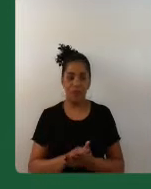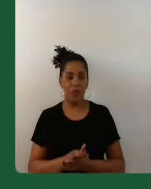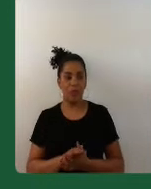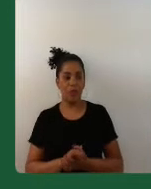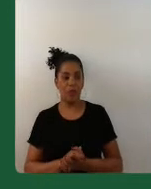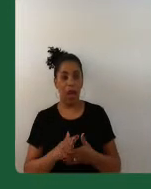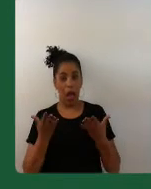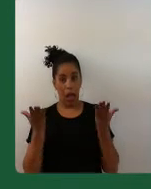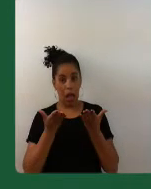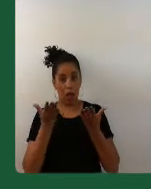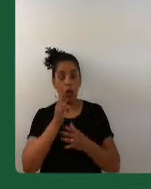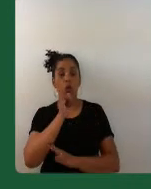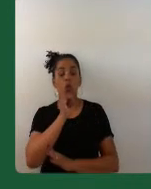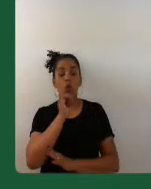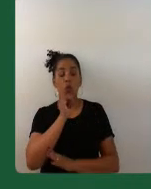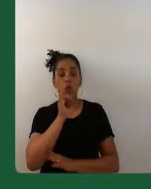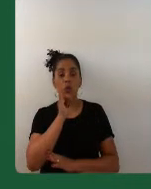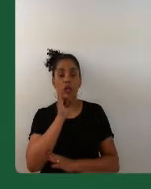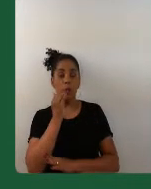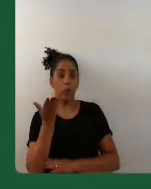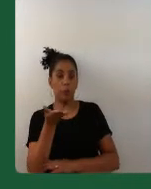Aqui passamos para outra